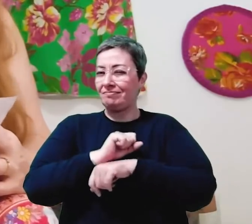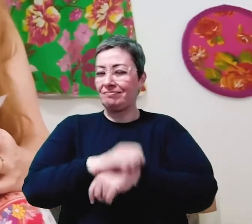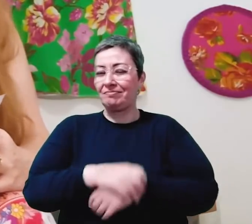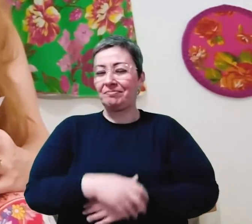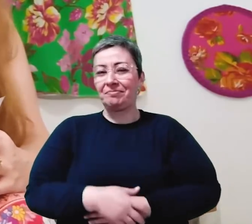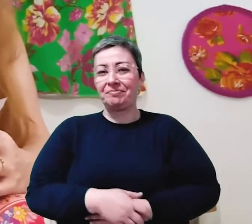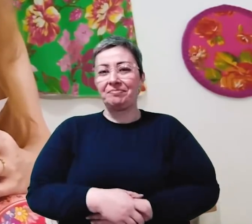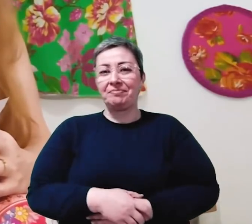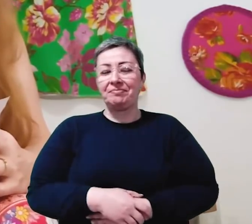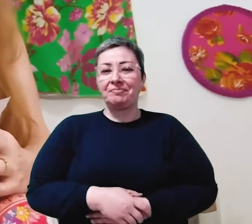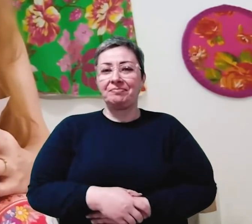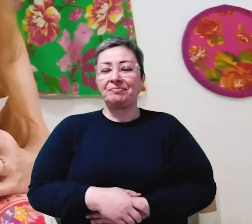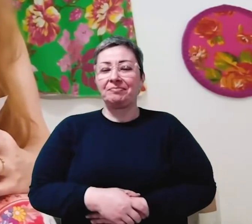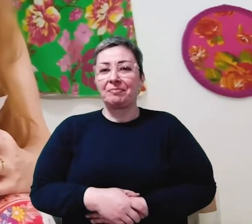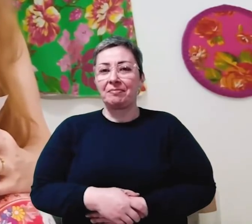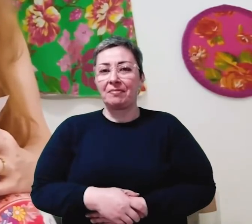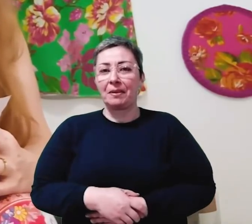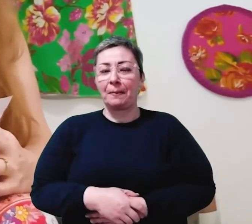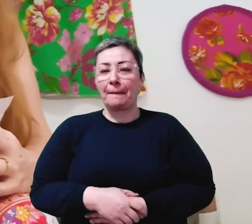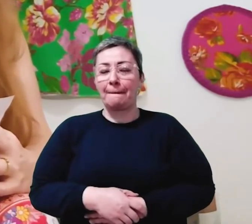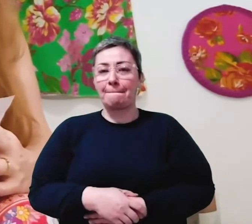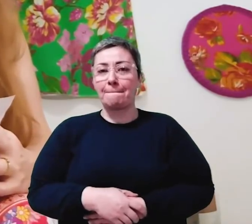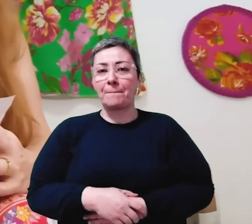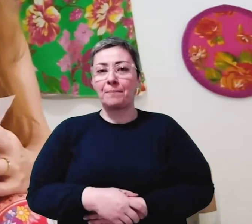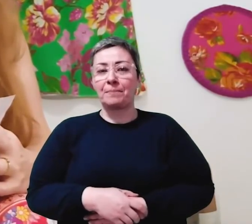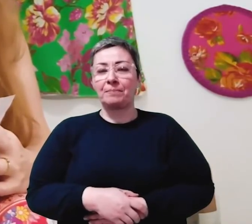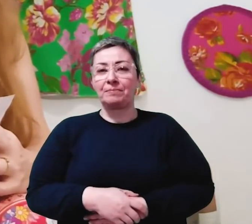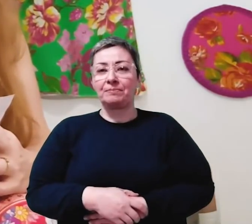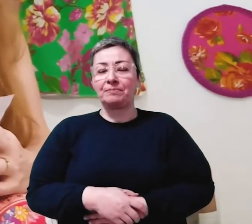Um tempinho para você.